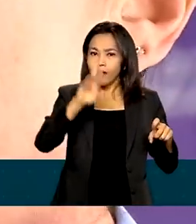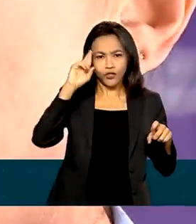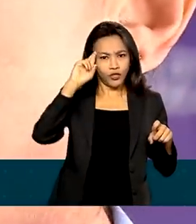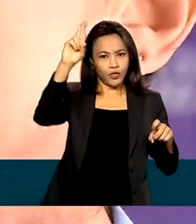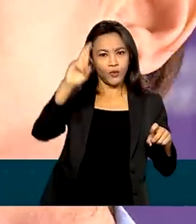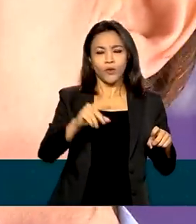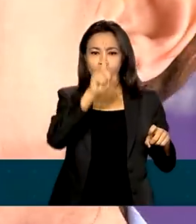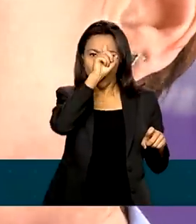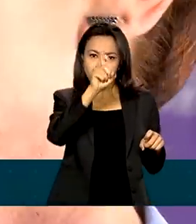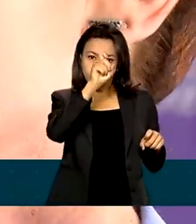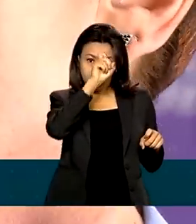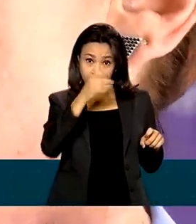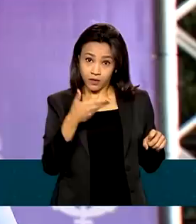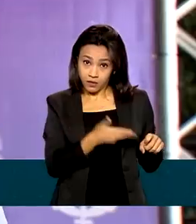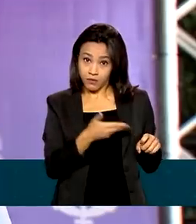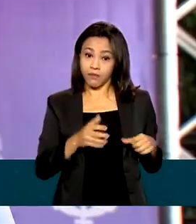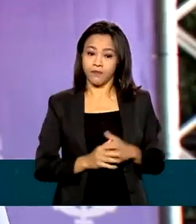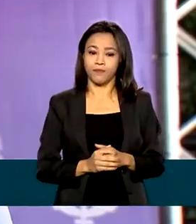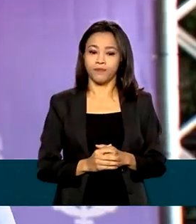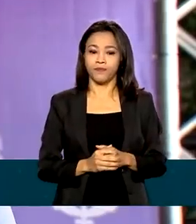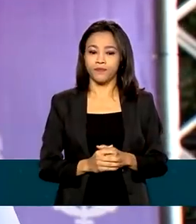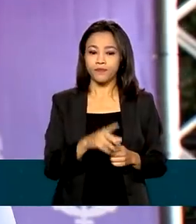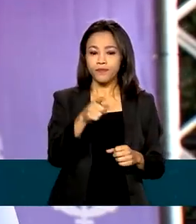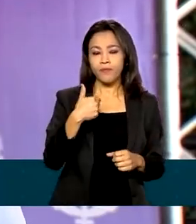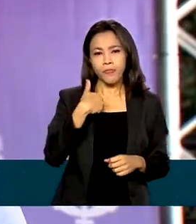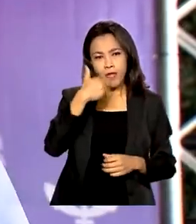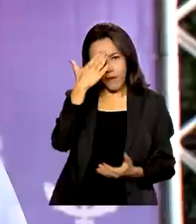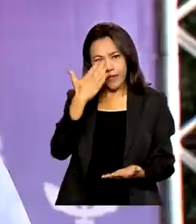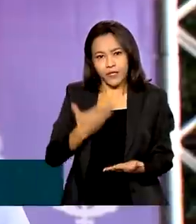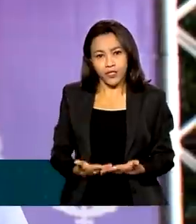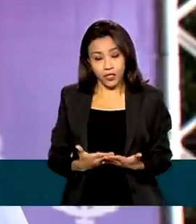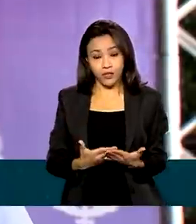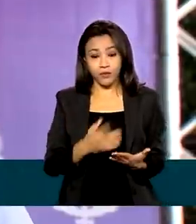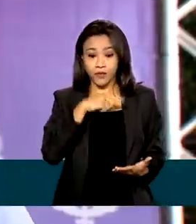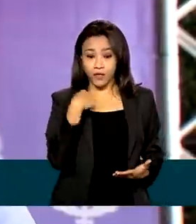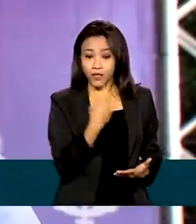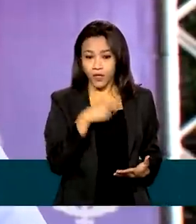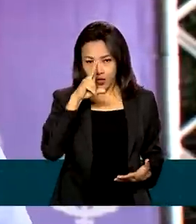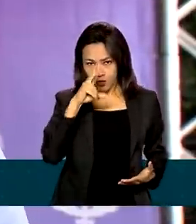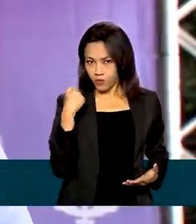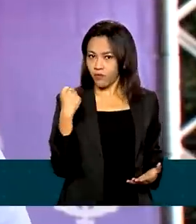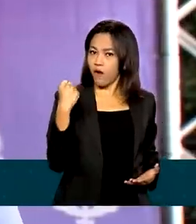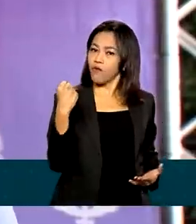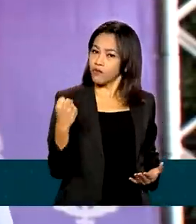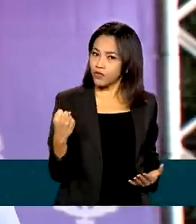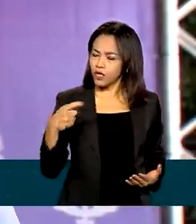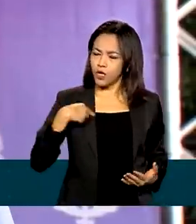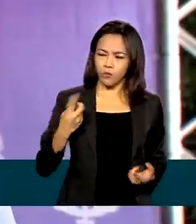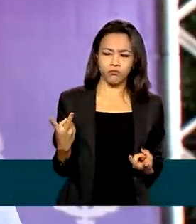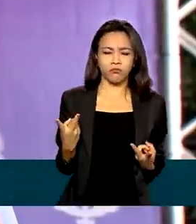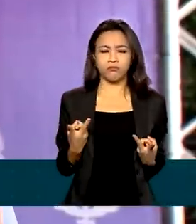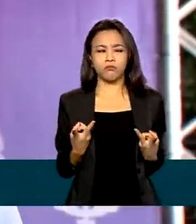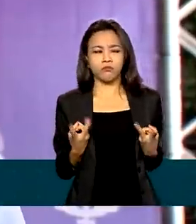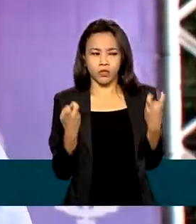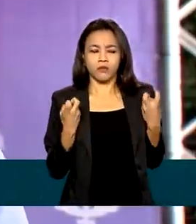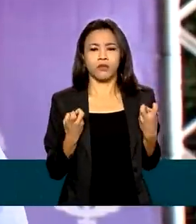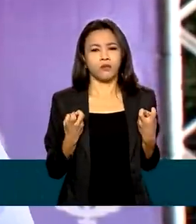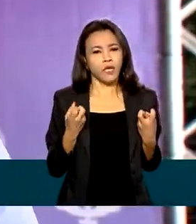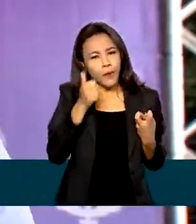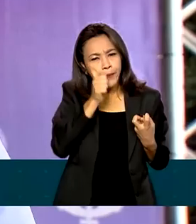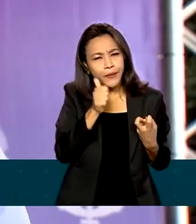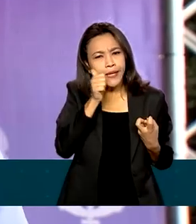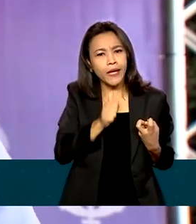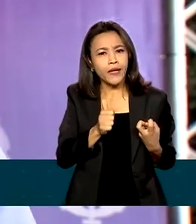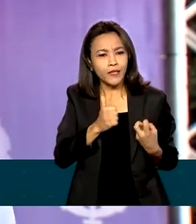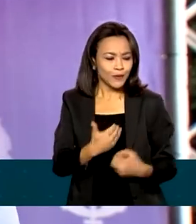Hospital Central da Aeronáutica. Eu acredito que é na diferença que a gente é mais forte. Eu percebo muito bem que a mulher,